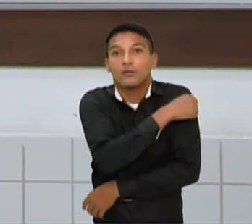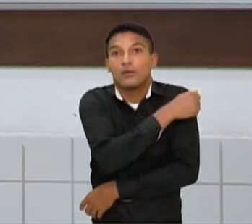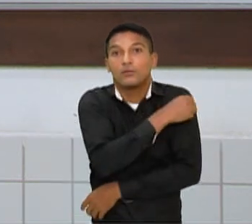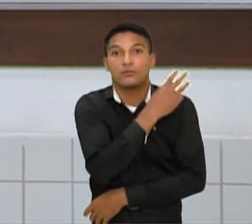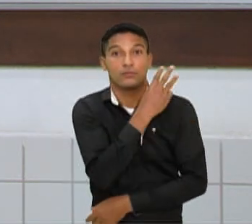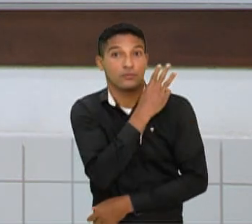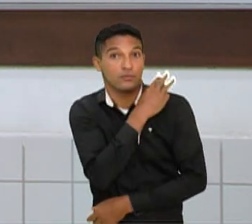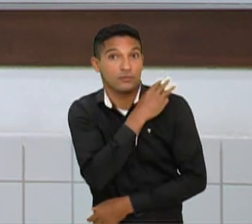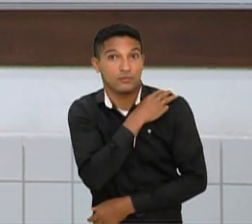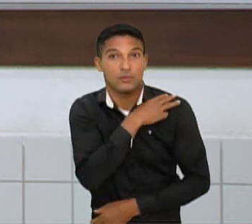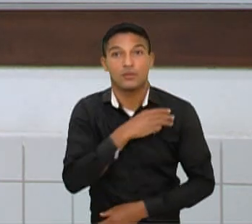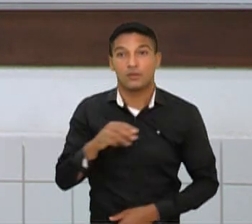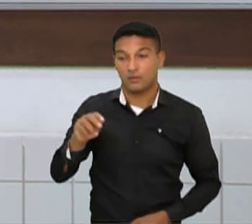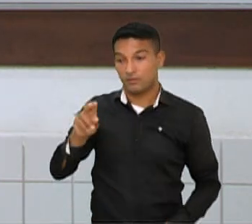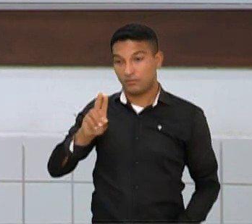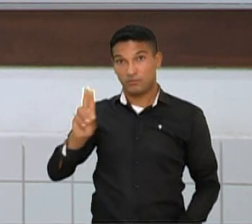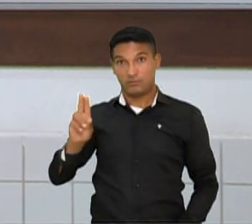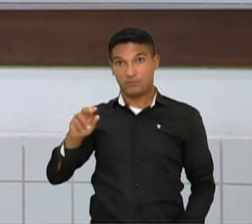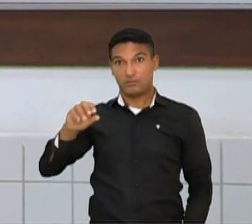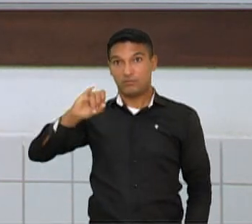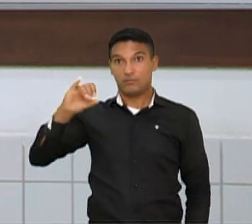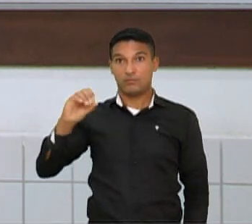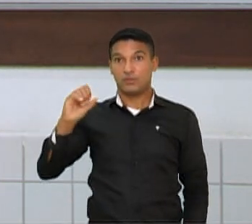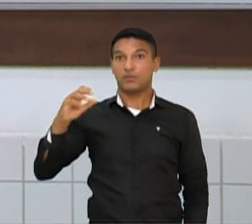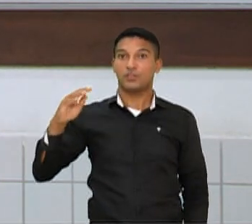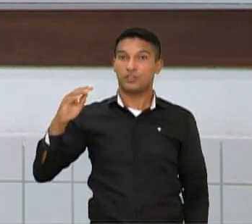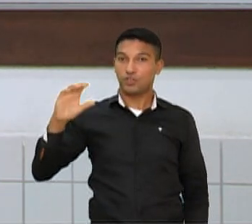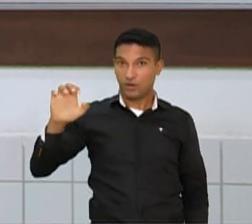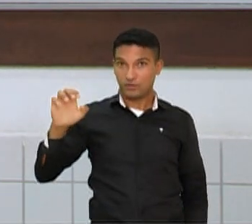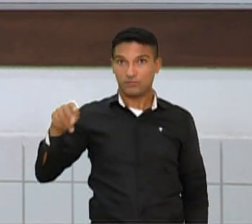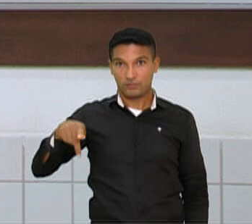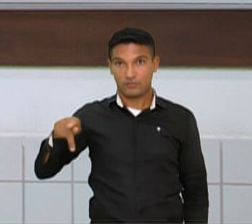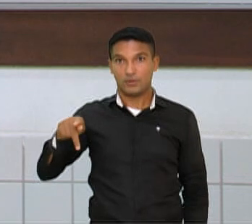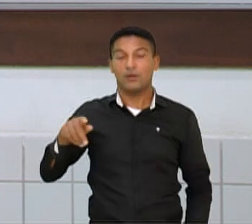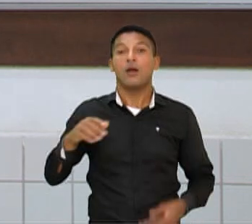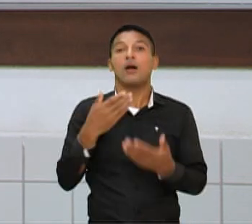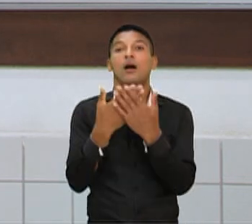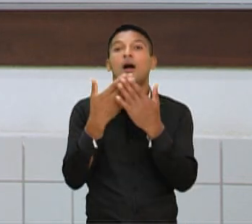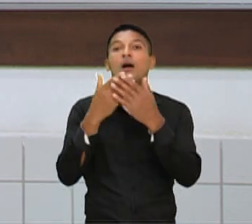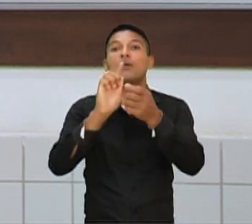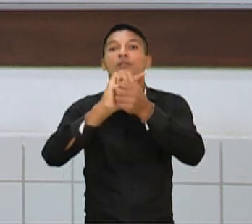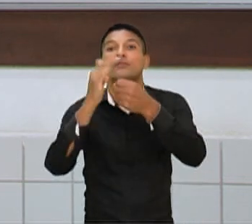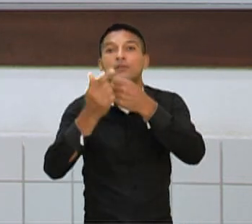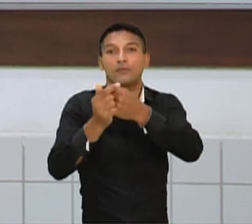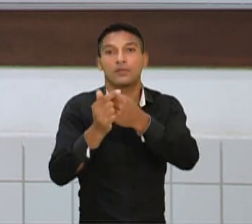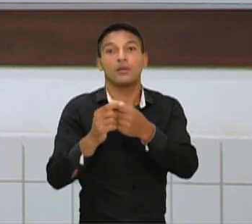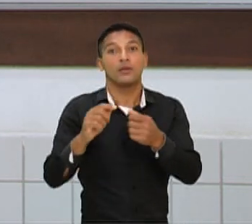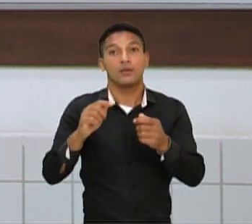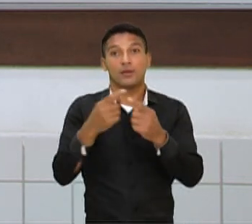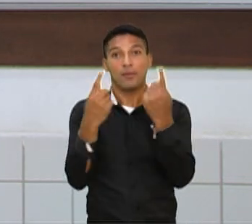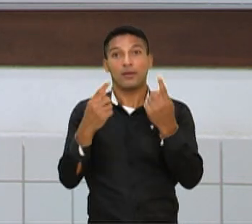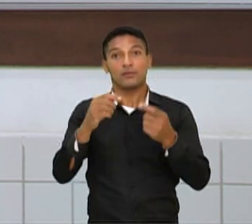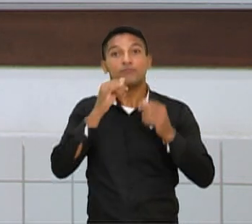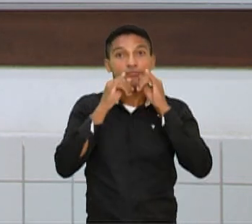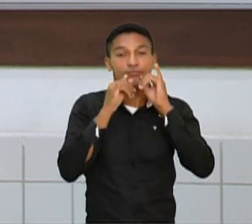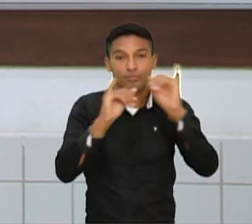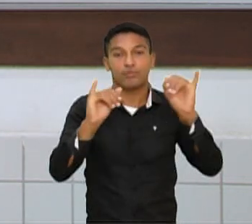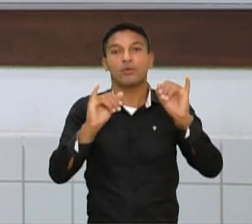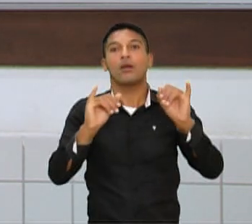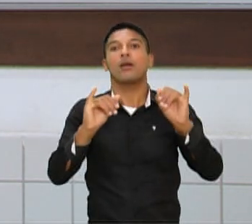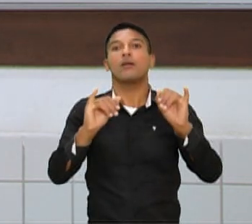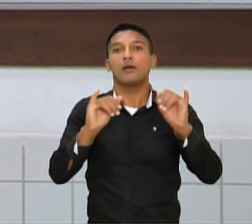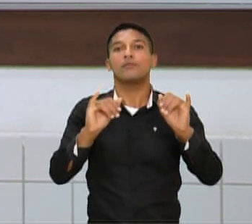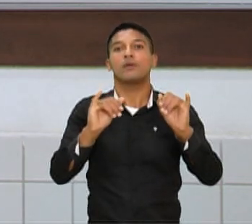terceiro ano, estamos aqui, meu nome é Joyce, vamos falar de geografia, mas antes de iniciarmos, olhe os nossos recadinhos diários que vocês não